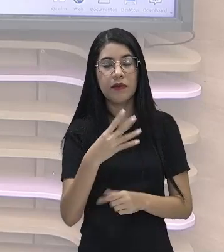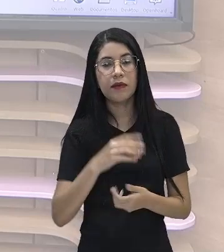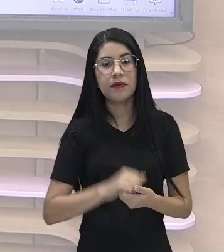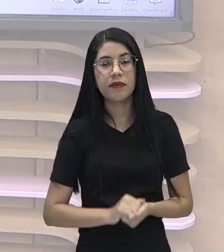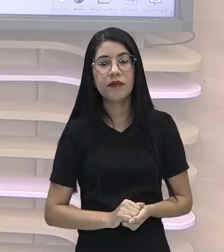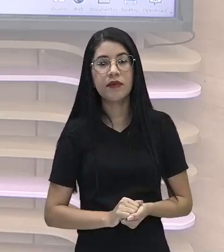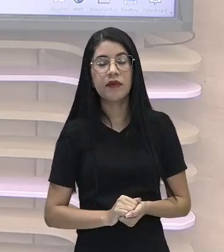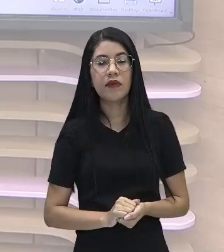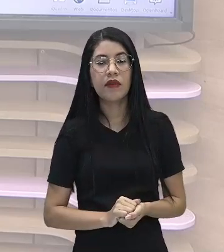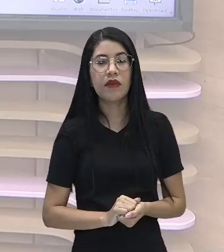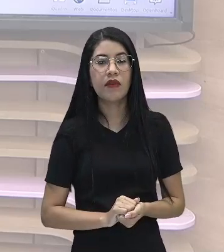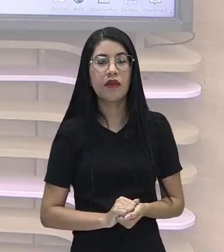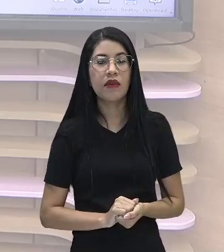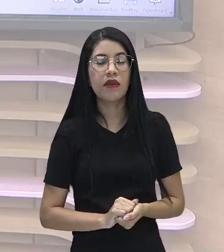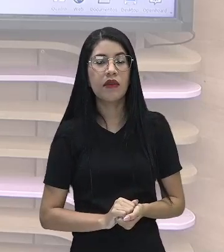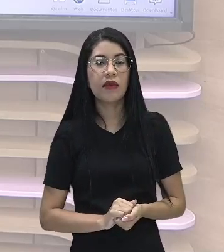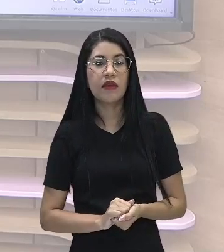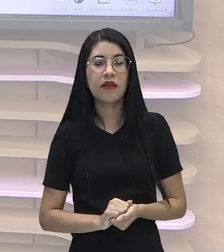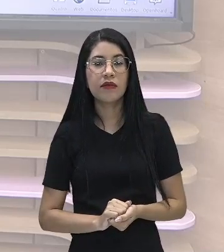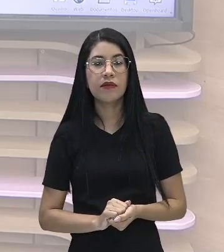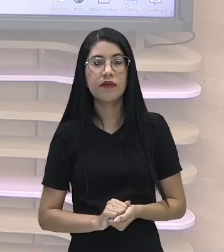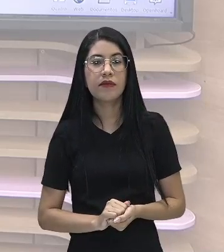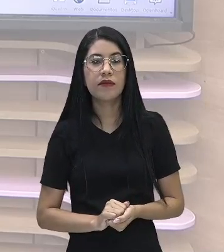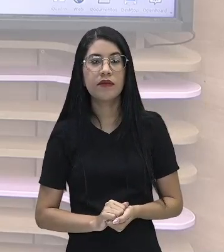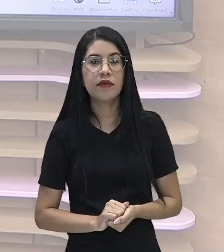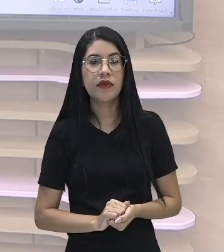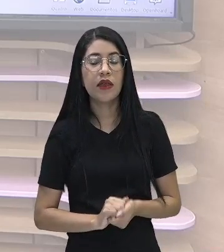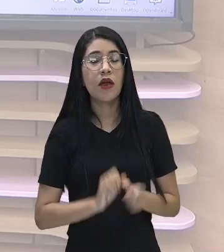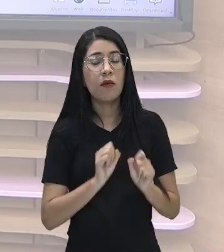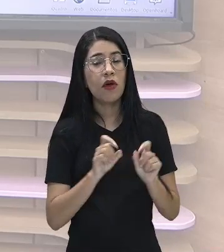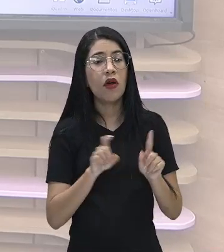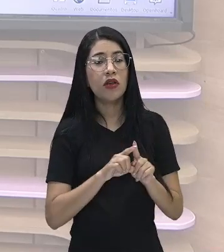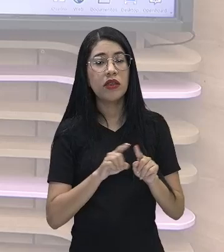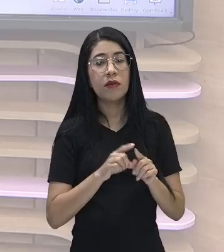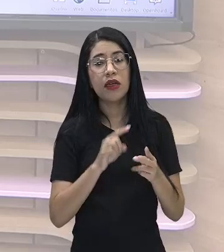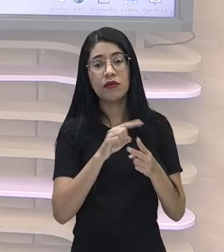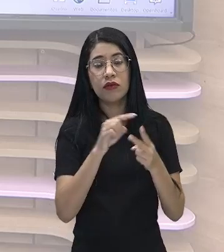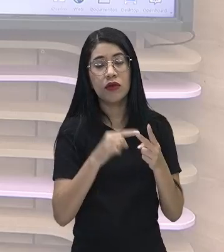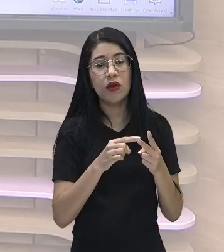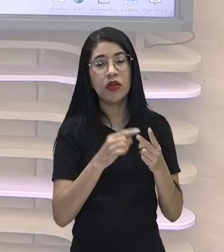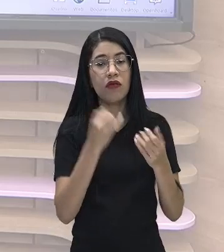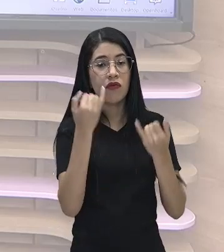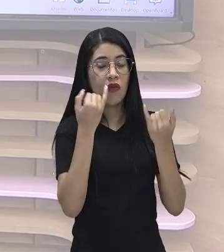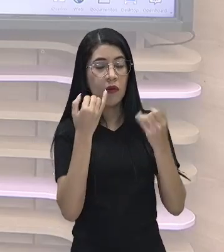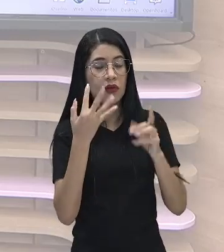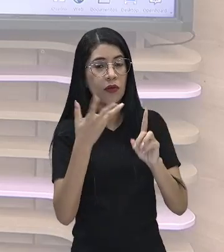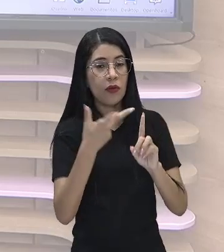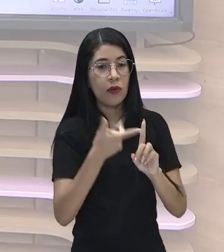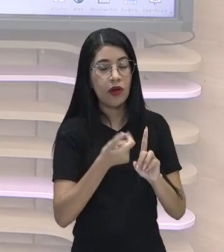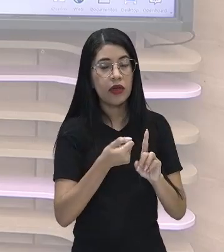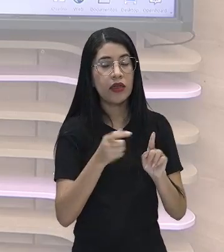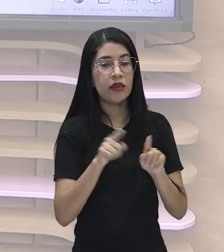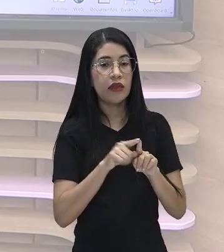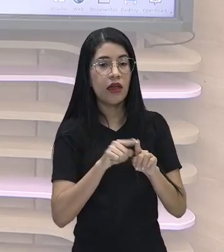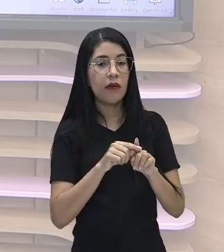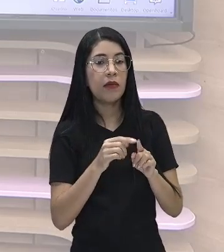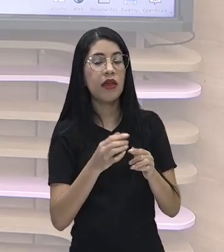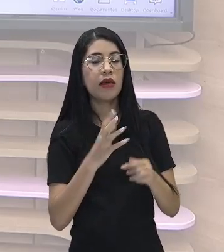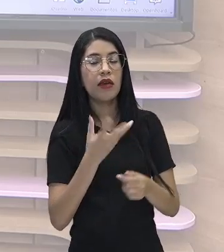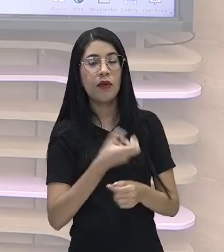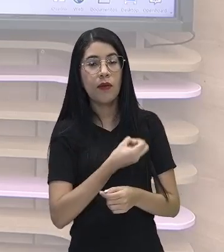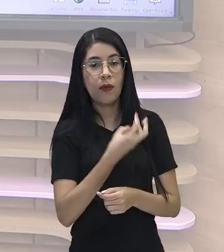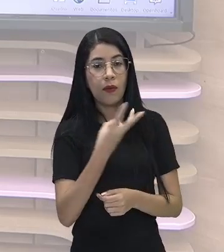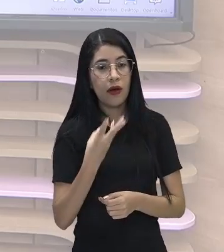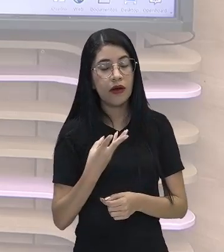uma tabela ela pode ser mista, trazendo tanto informações quantitativas quanto